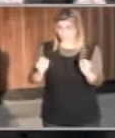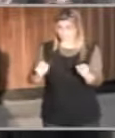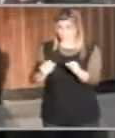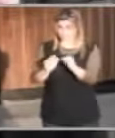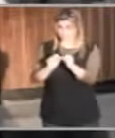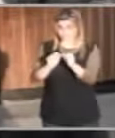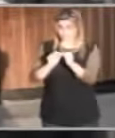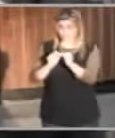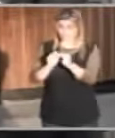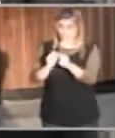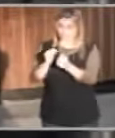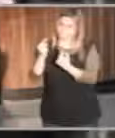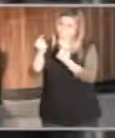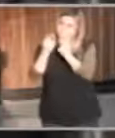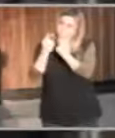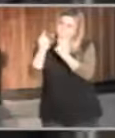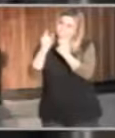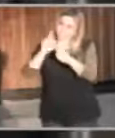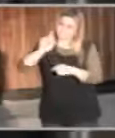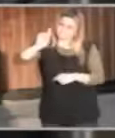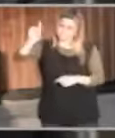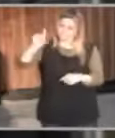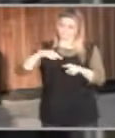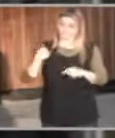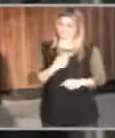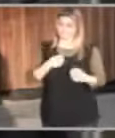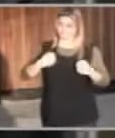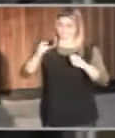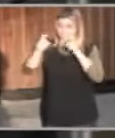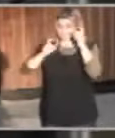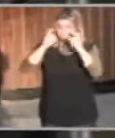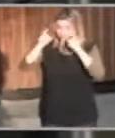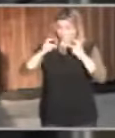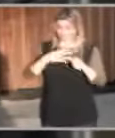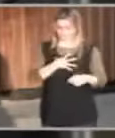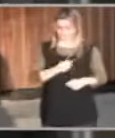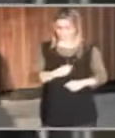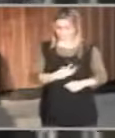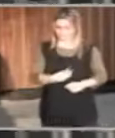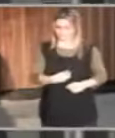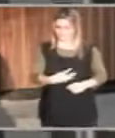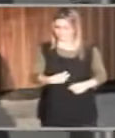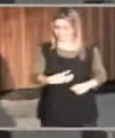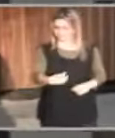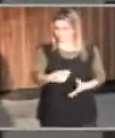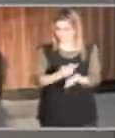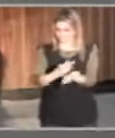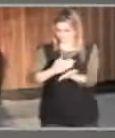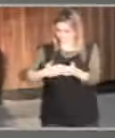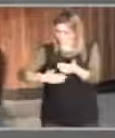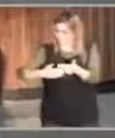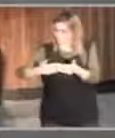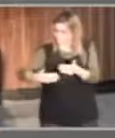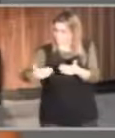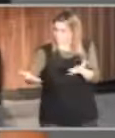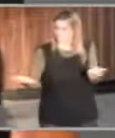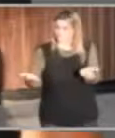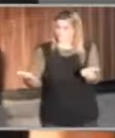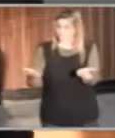a benção para a nova geração passa por essa geração tá o primeiro